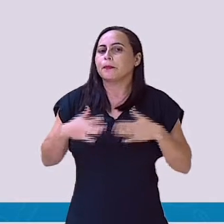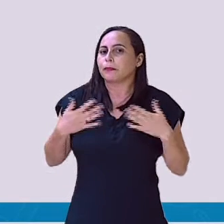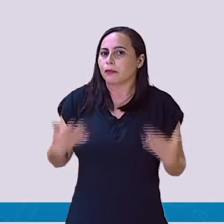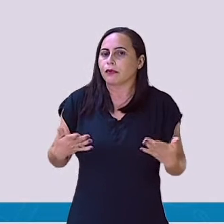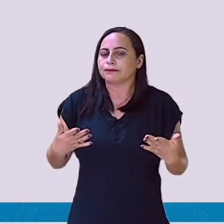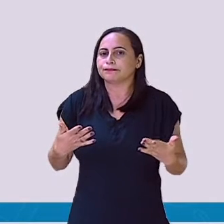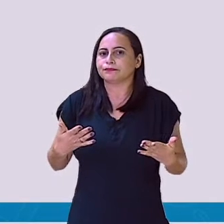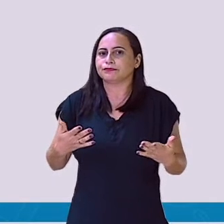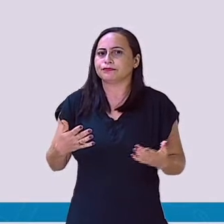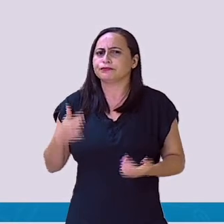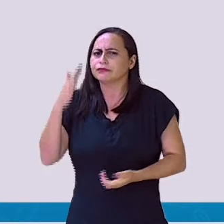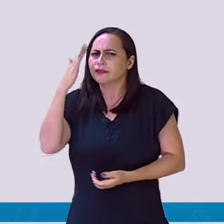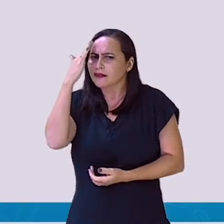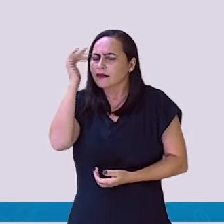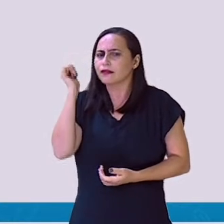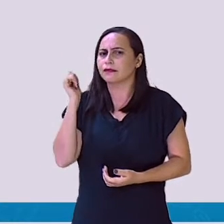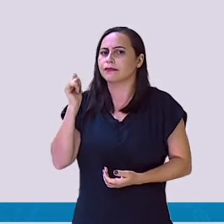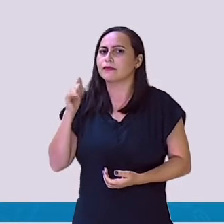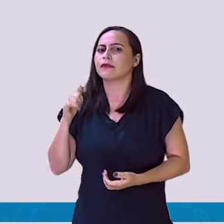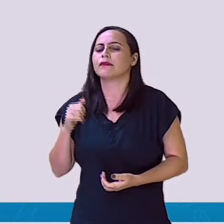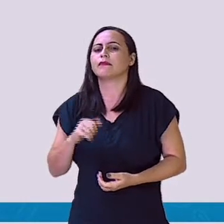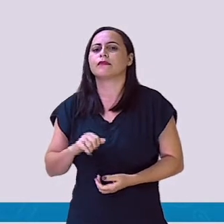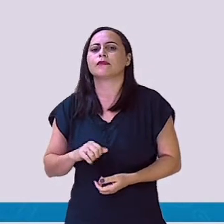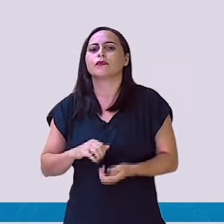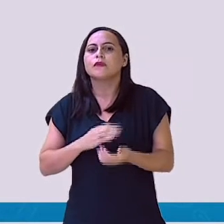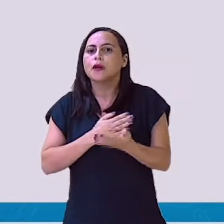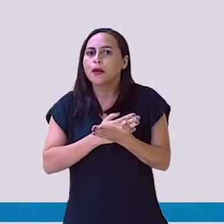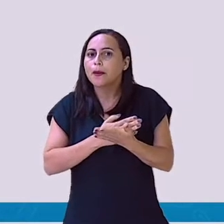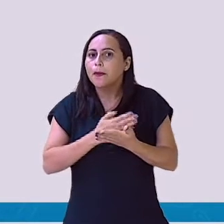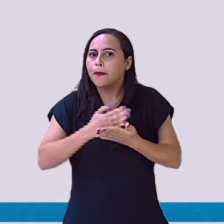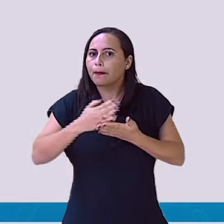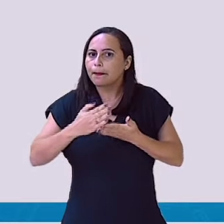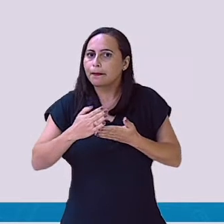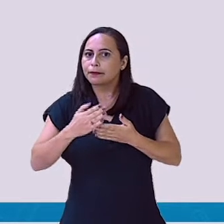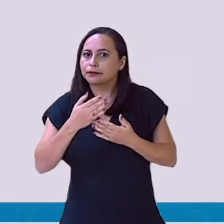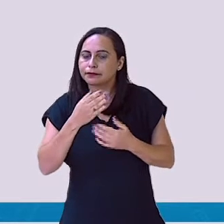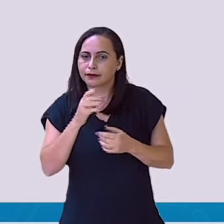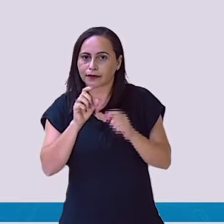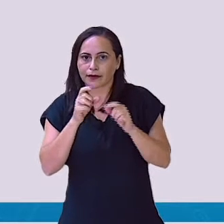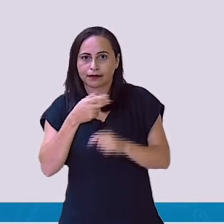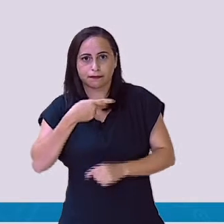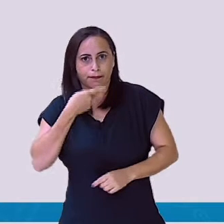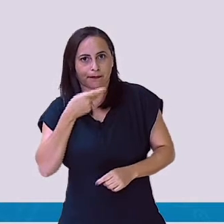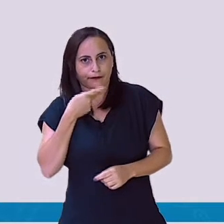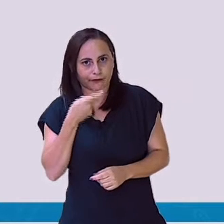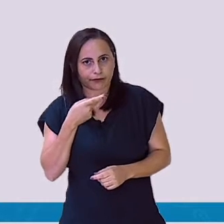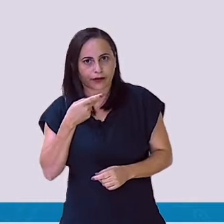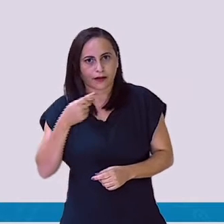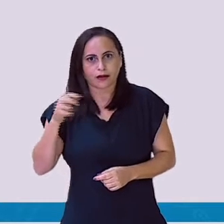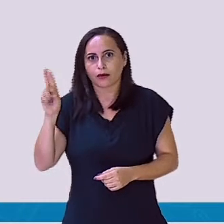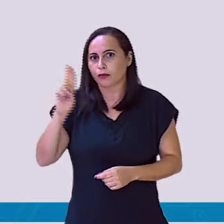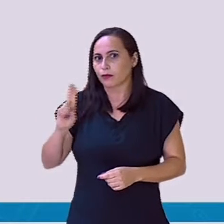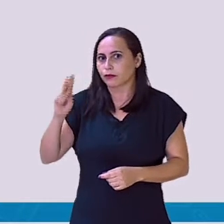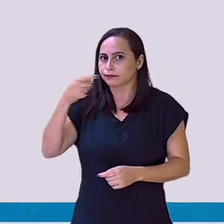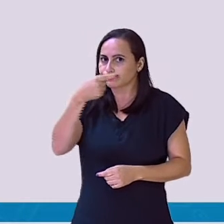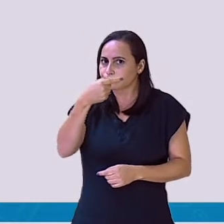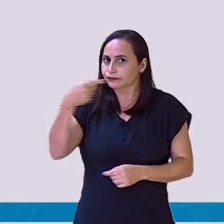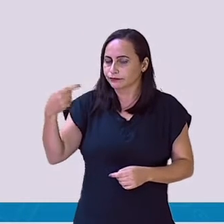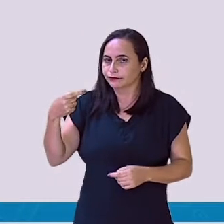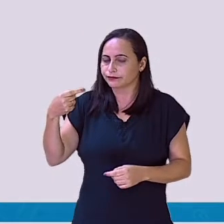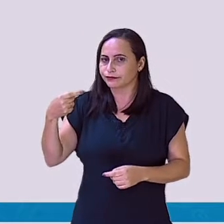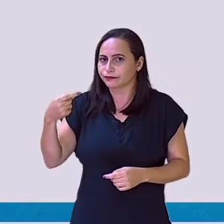no início de uma determinada fala, certo? Então, no caso desse texto, onde